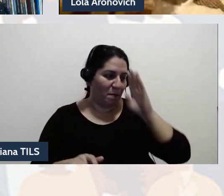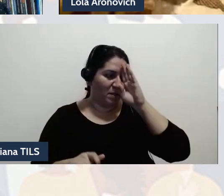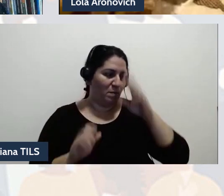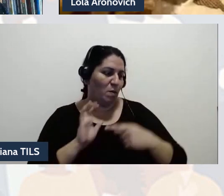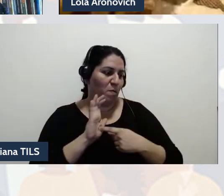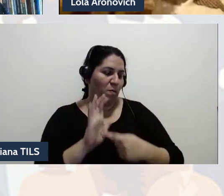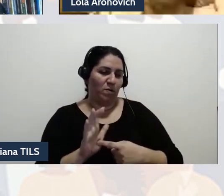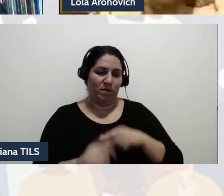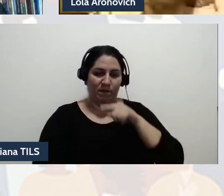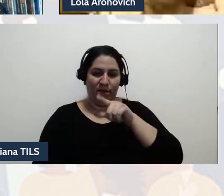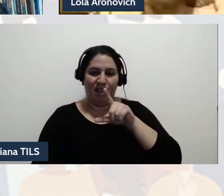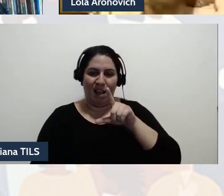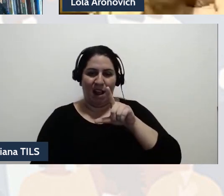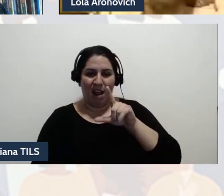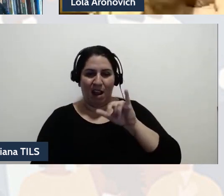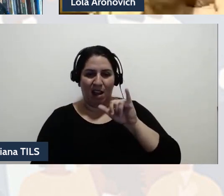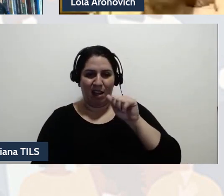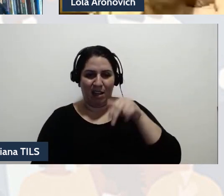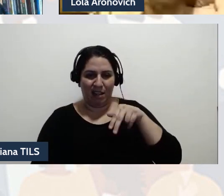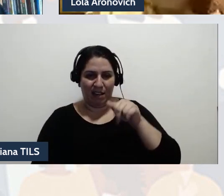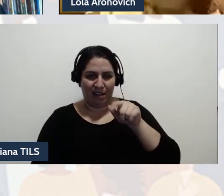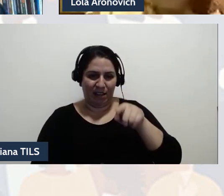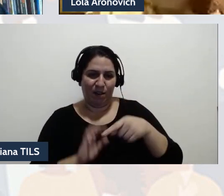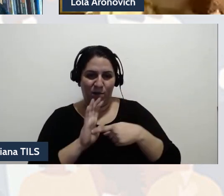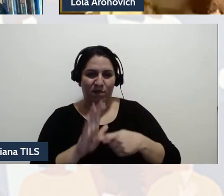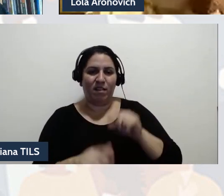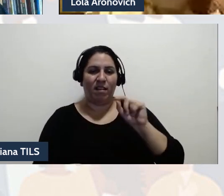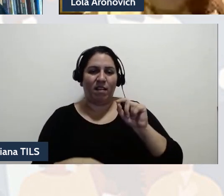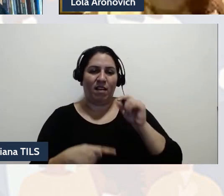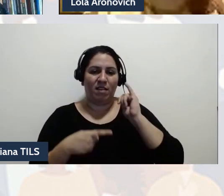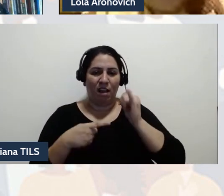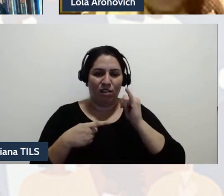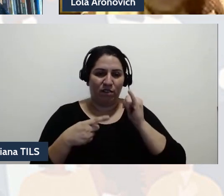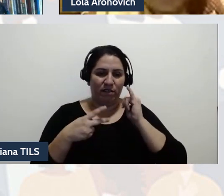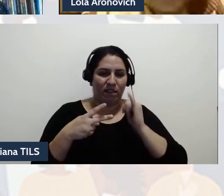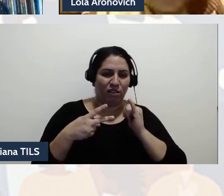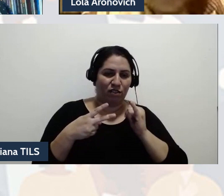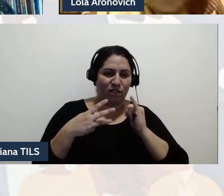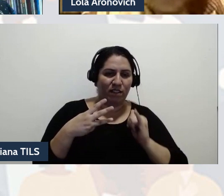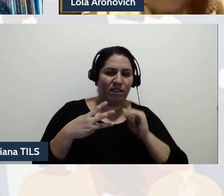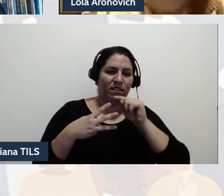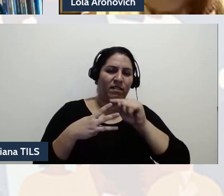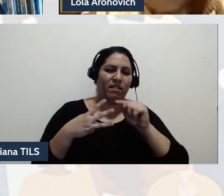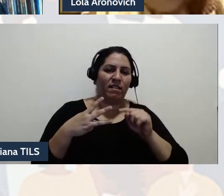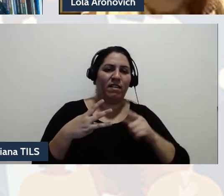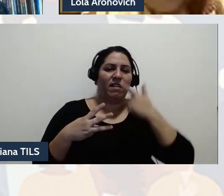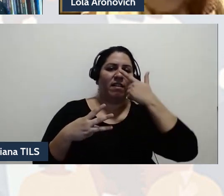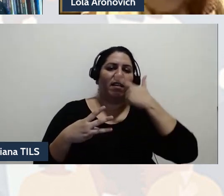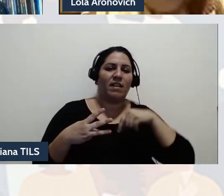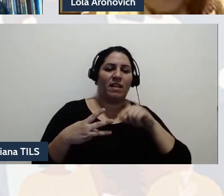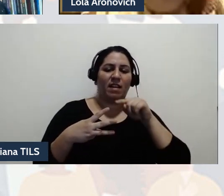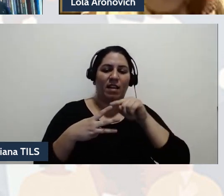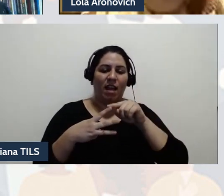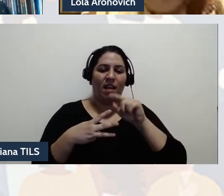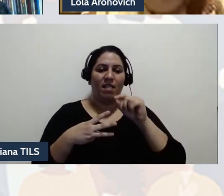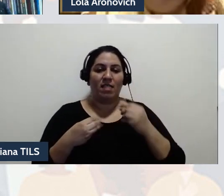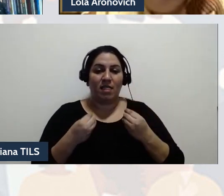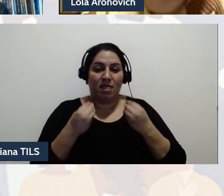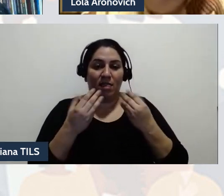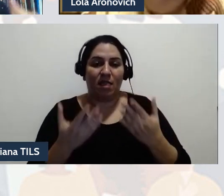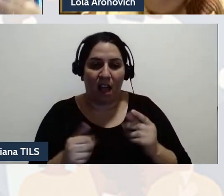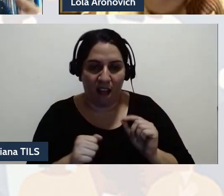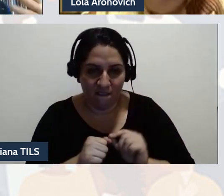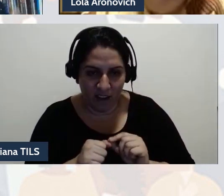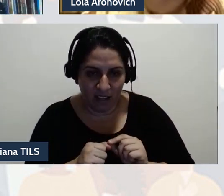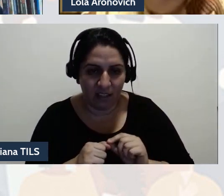traz, ela organizou lá por quem é o sujeito e quem que demanda, né? Quem que demanda e quem que faz, né? Quando a pessoa narra,